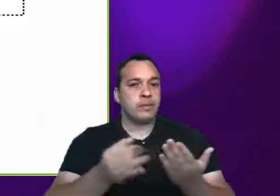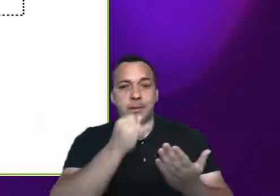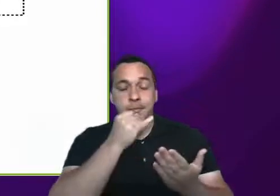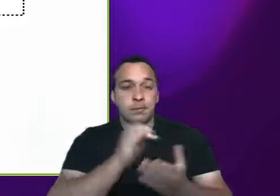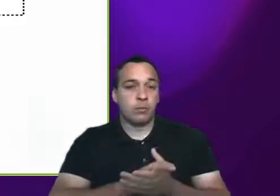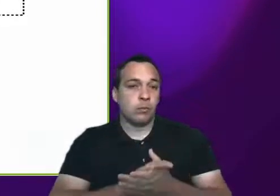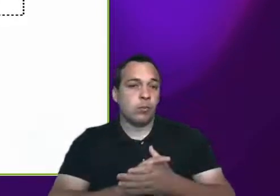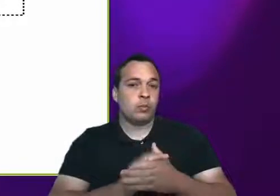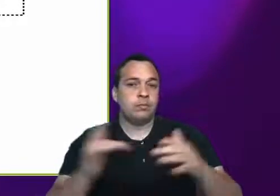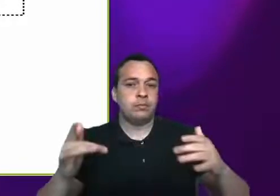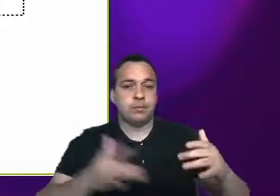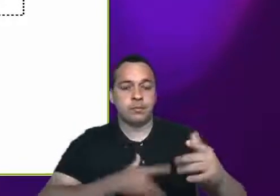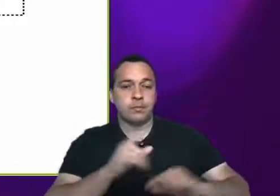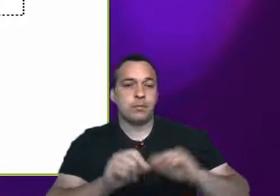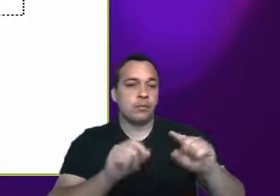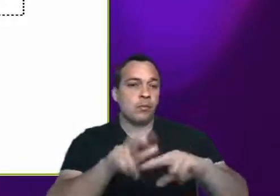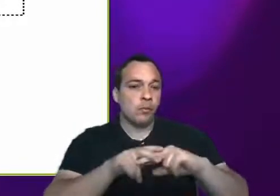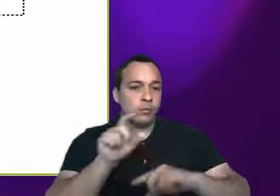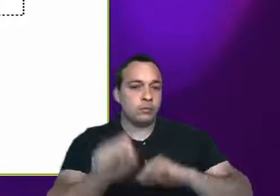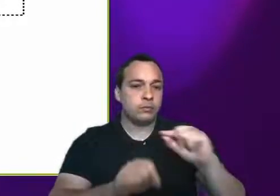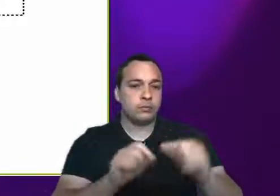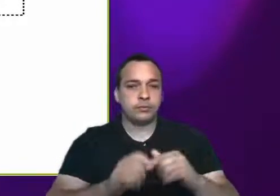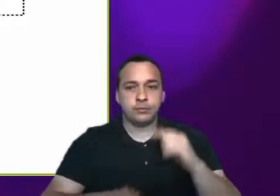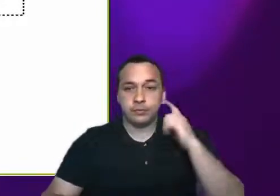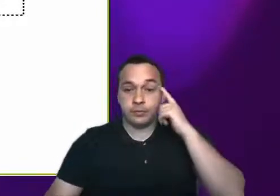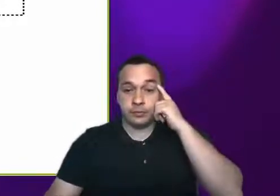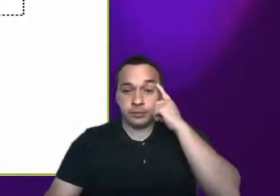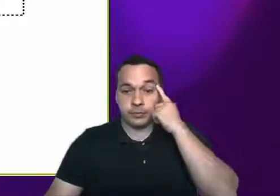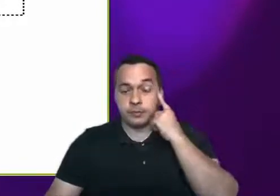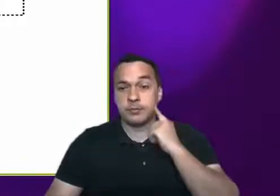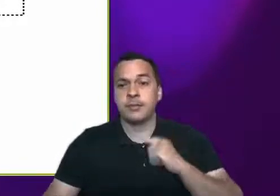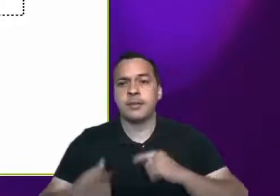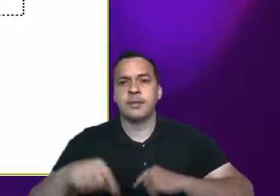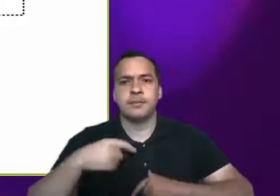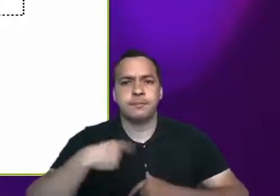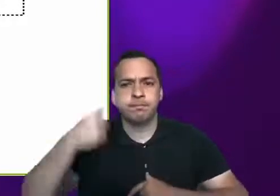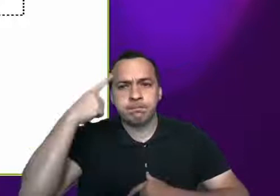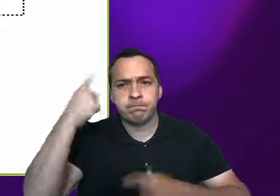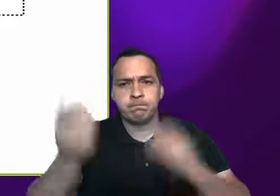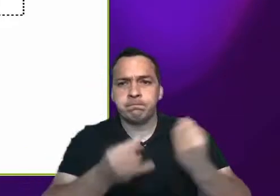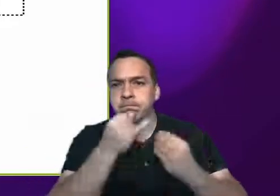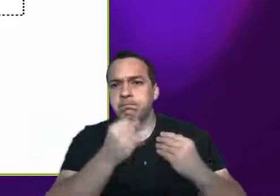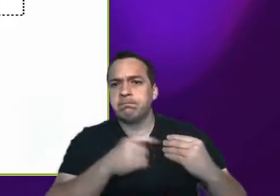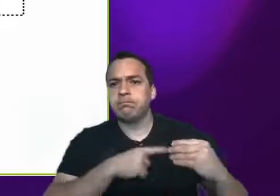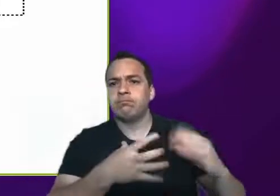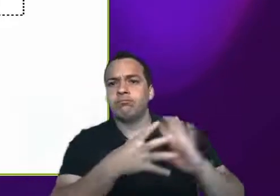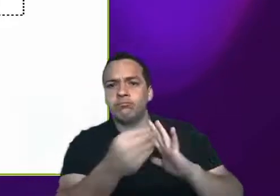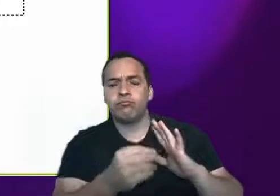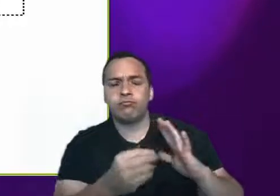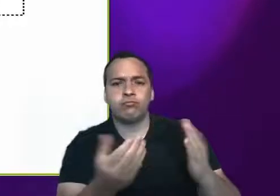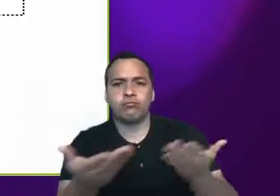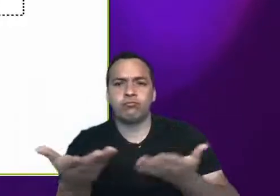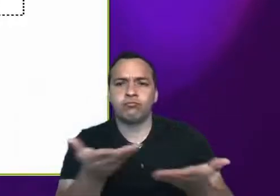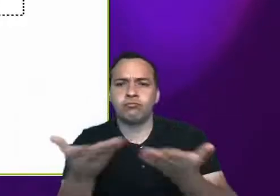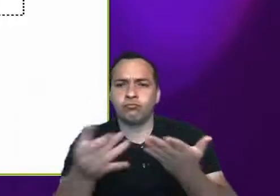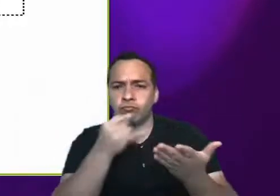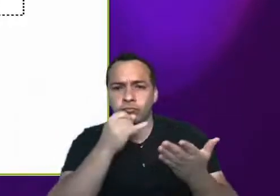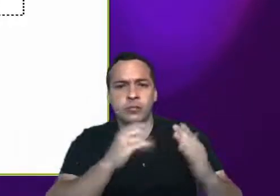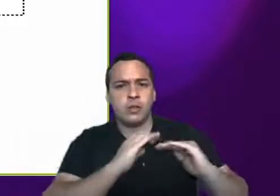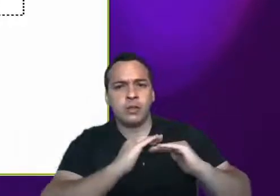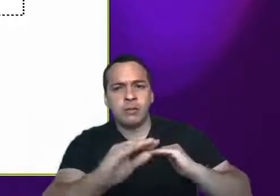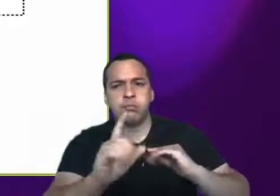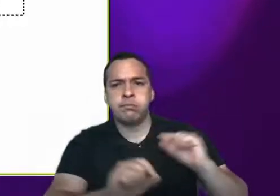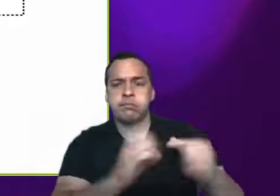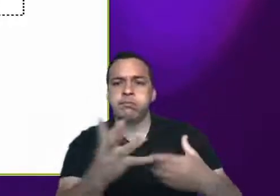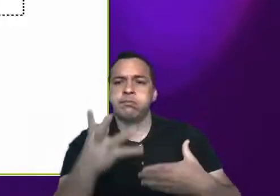transplante de fígado. Por essa razão, quando nós pensamos no modelo dinâmico, não